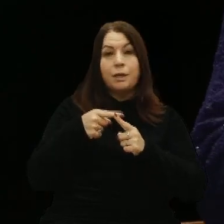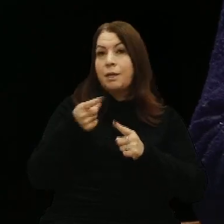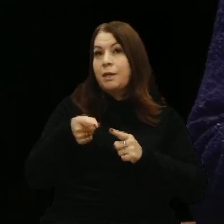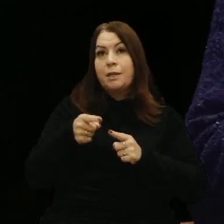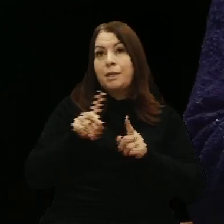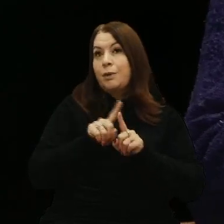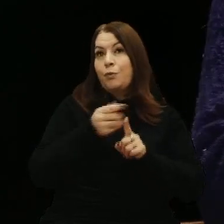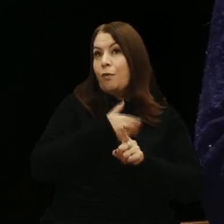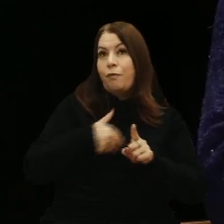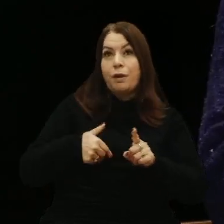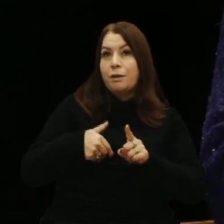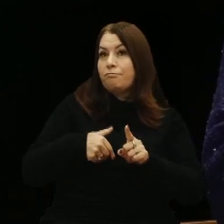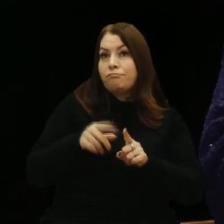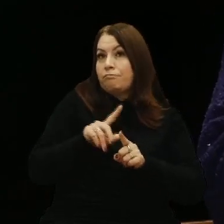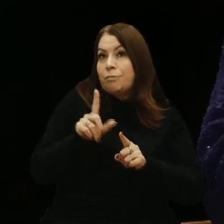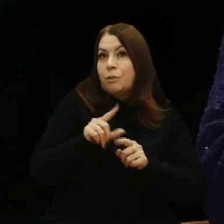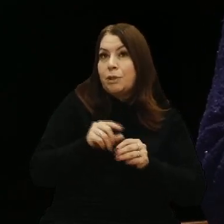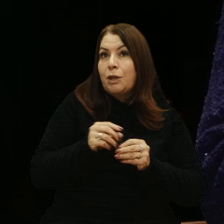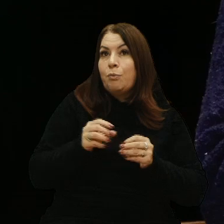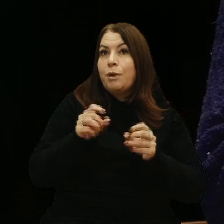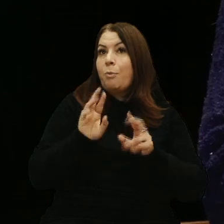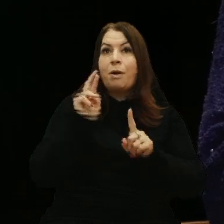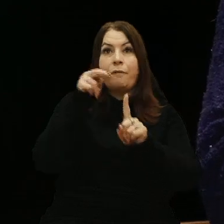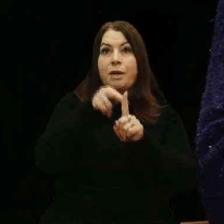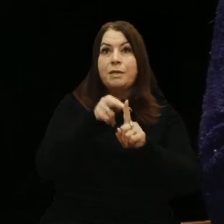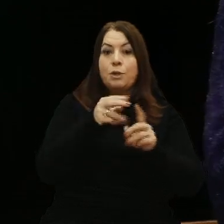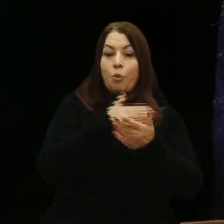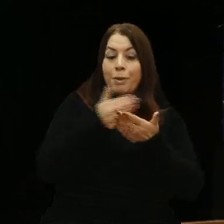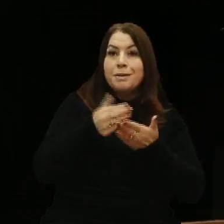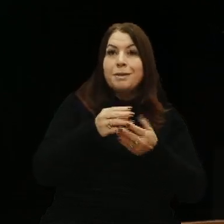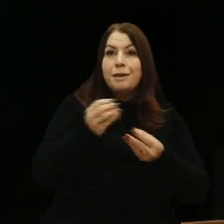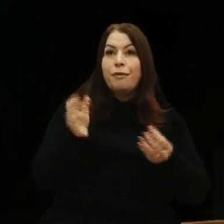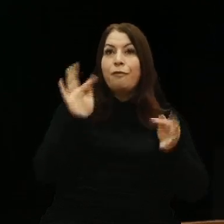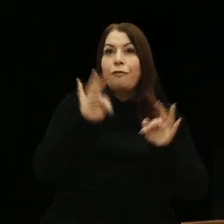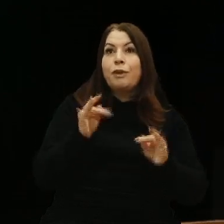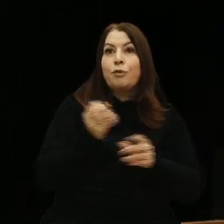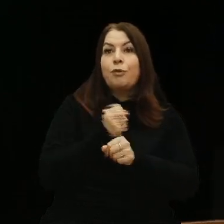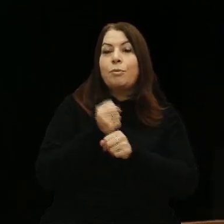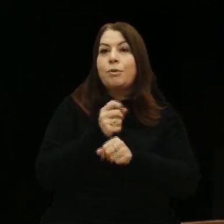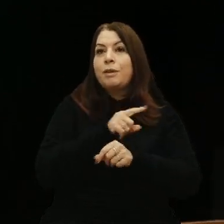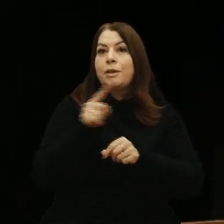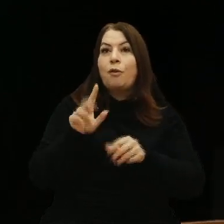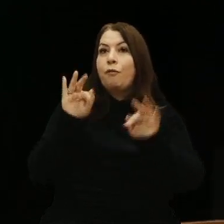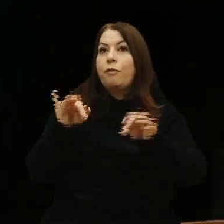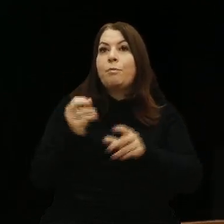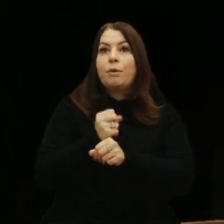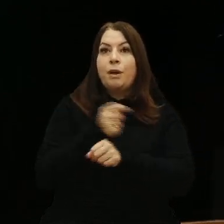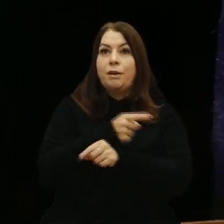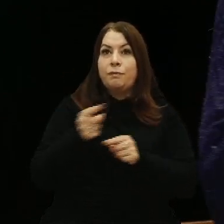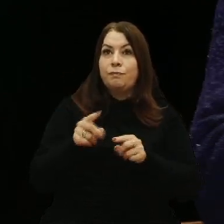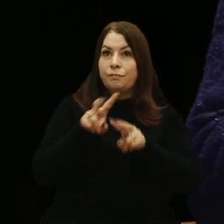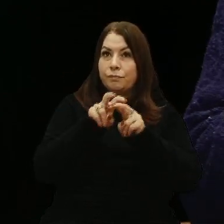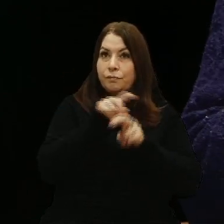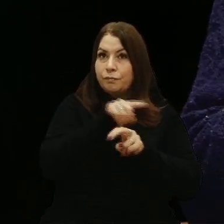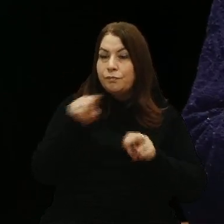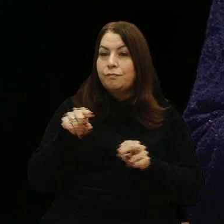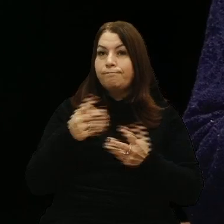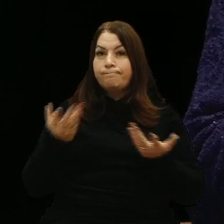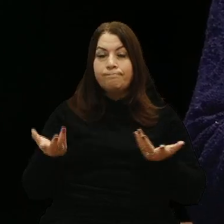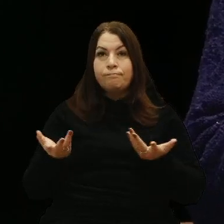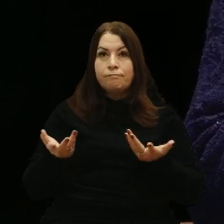é referência em começar a entregar uma obra. Toda obra que começa, ela não termina por algum motivo. Ou as obras são